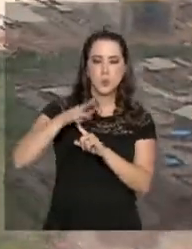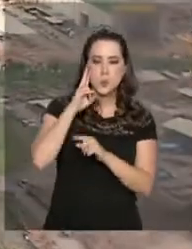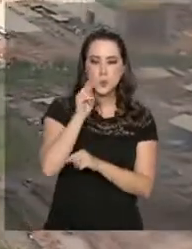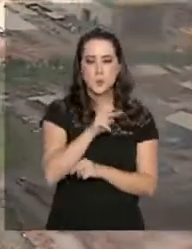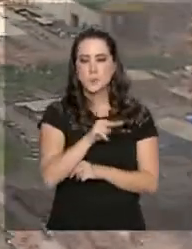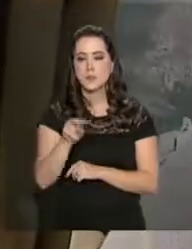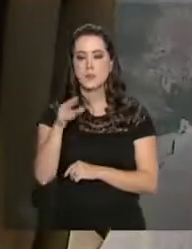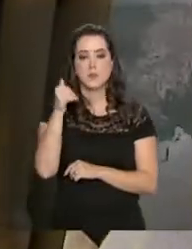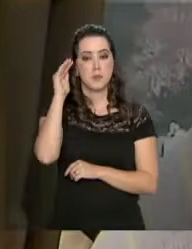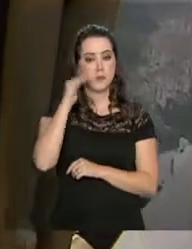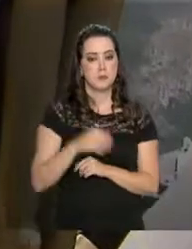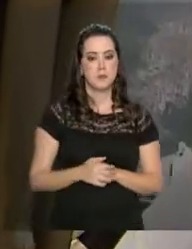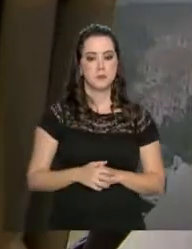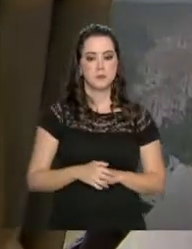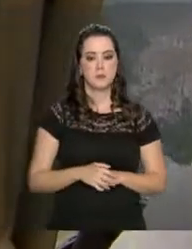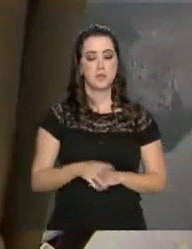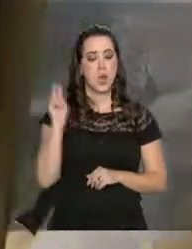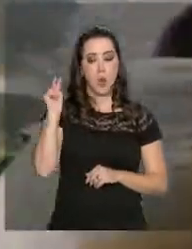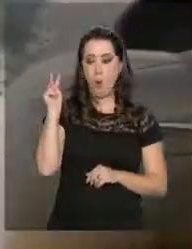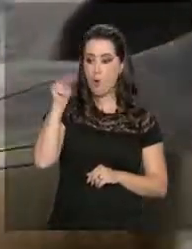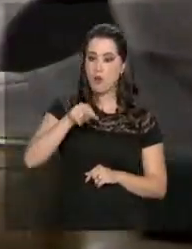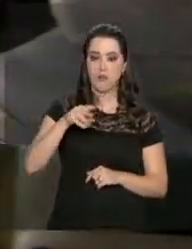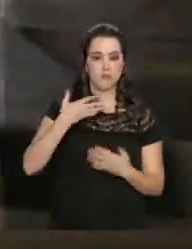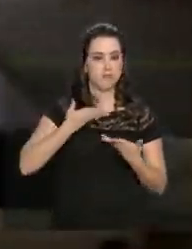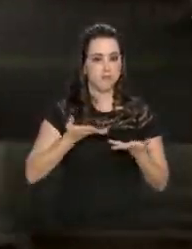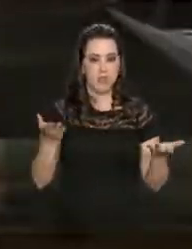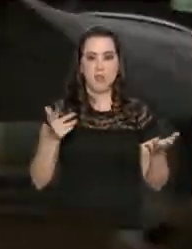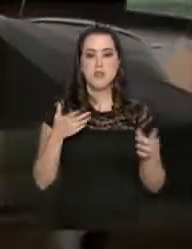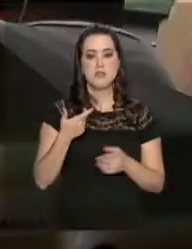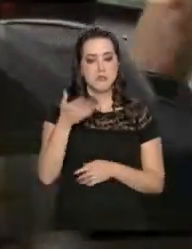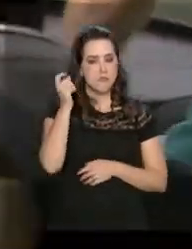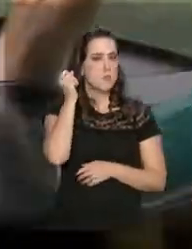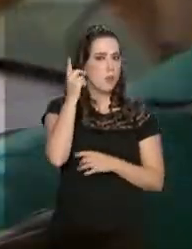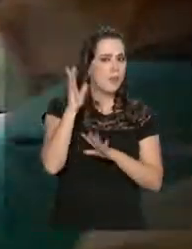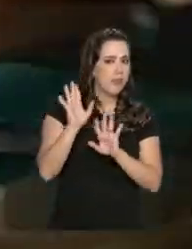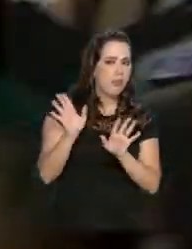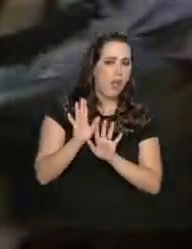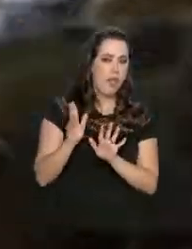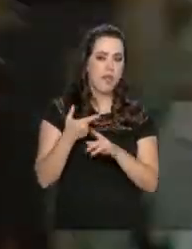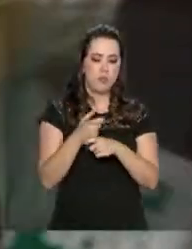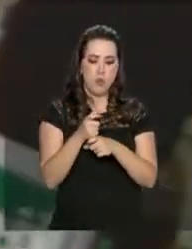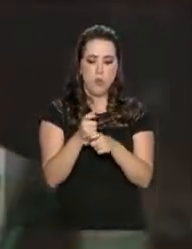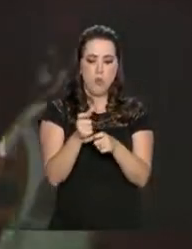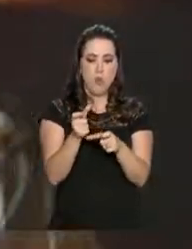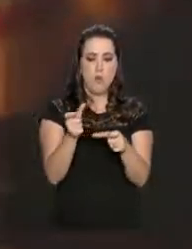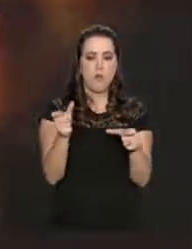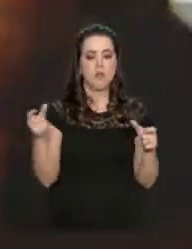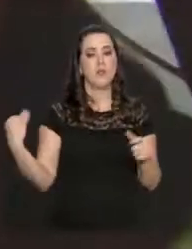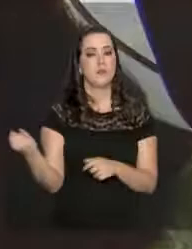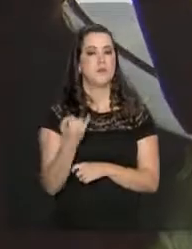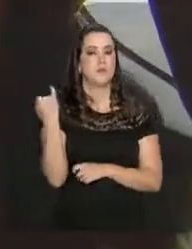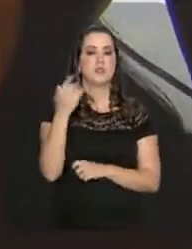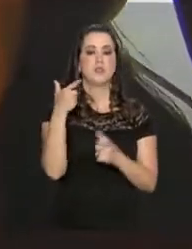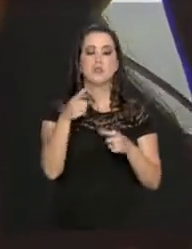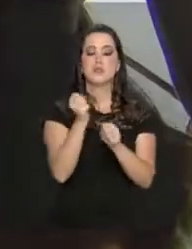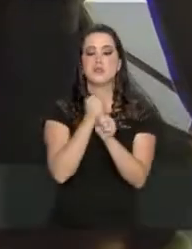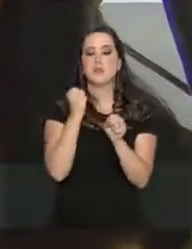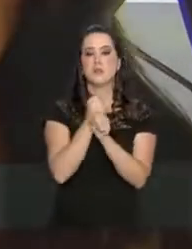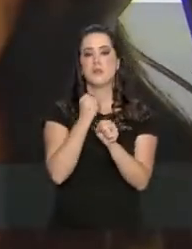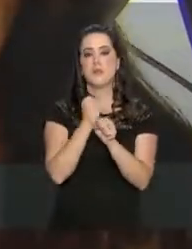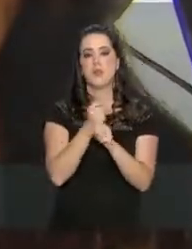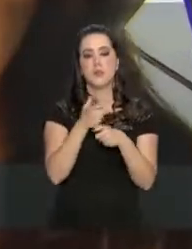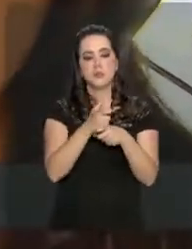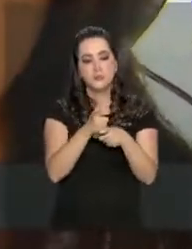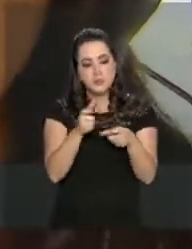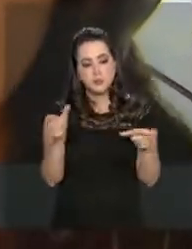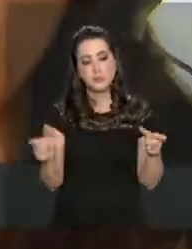empreendimento olhando daqui de cima dá pra ter uma idéia uma dimensão do tamanho e da importância desta obra a usina